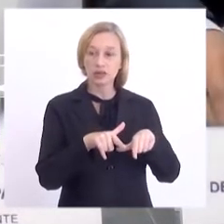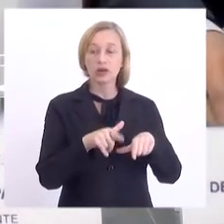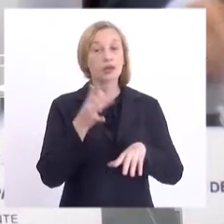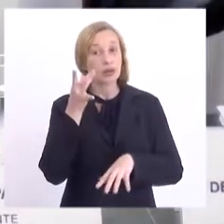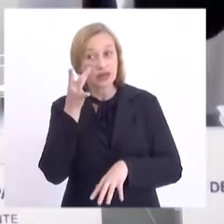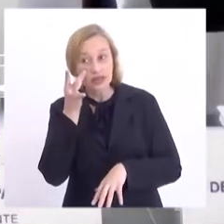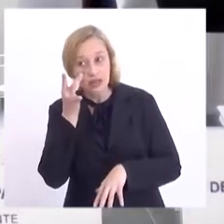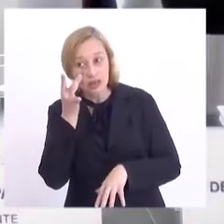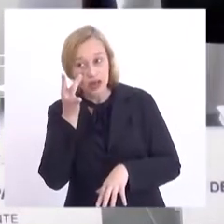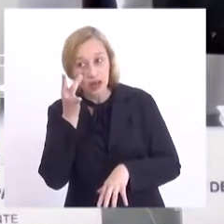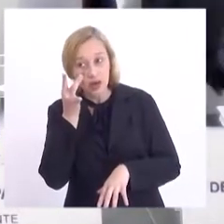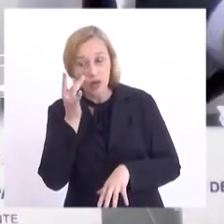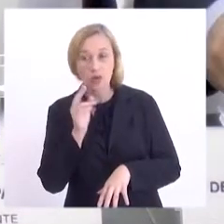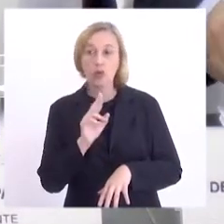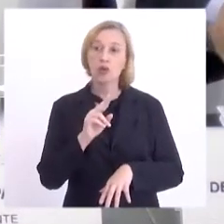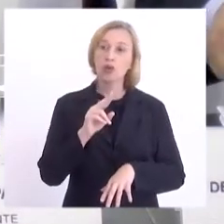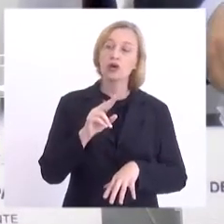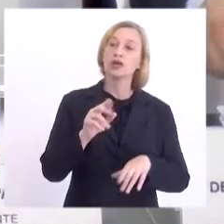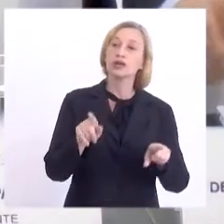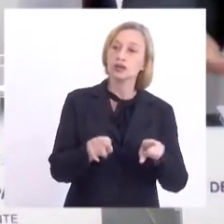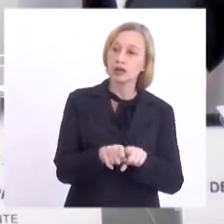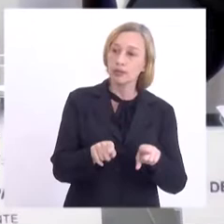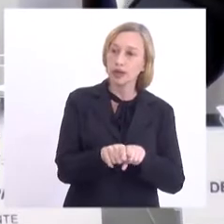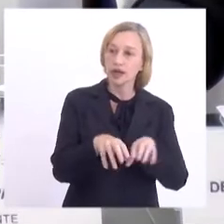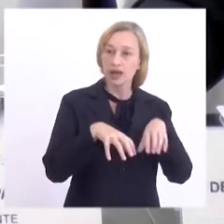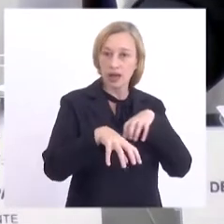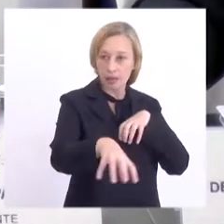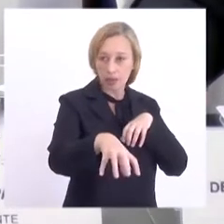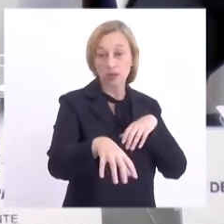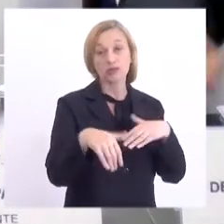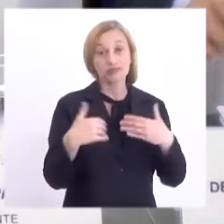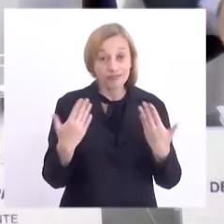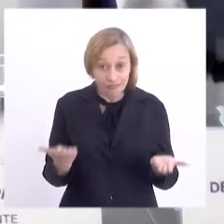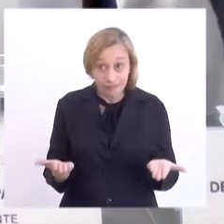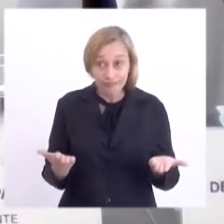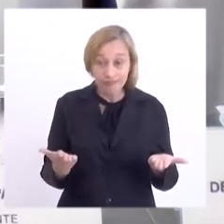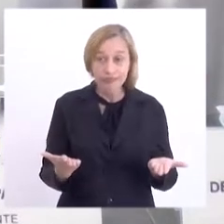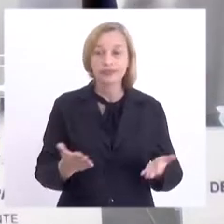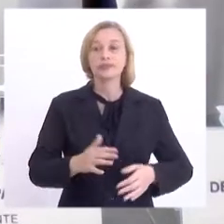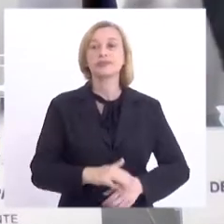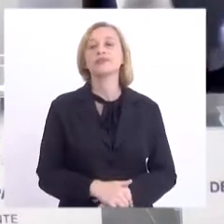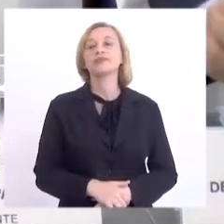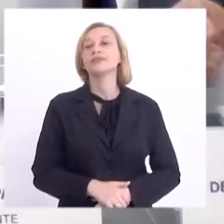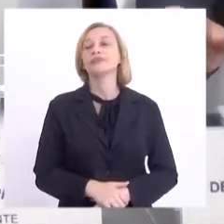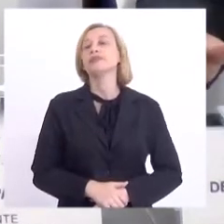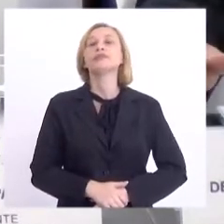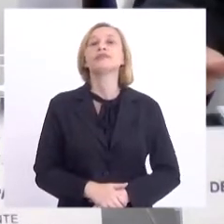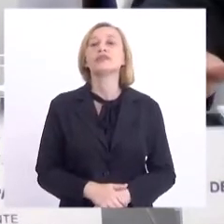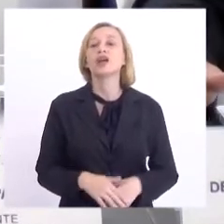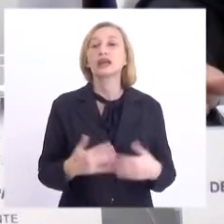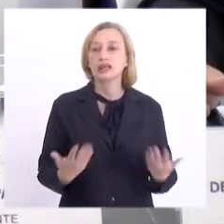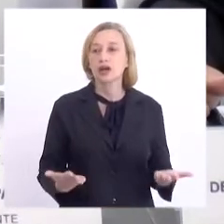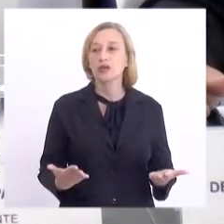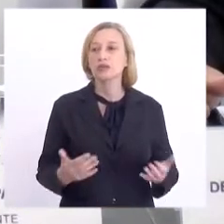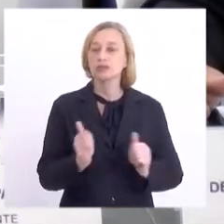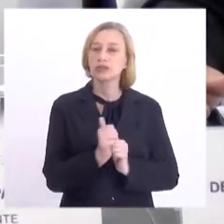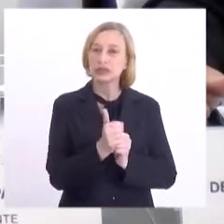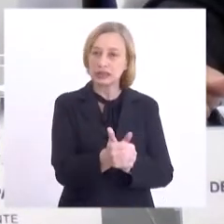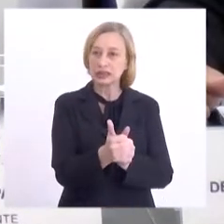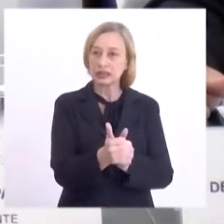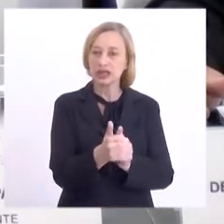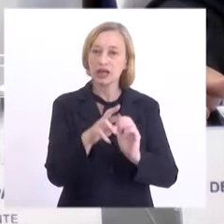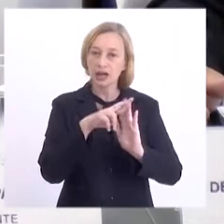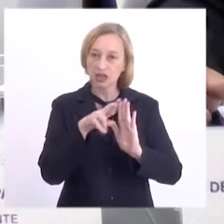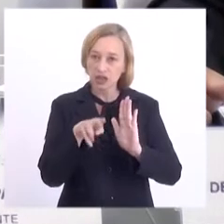dizer pode ser presencial remota que acha que chama de forma híbrida Então a gente tem que seguir a